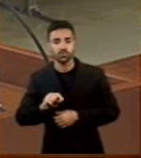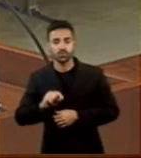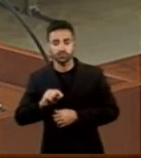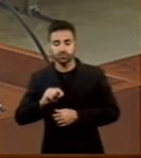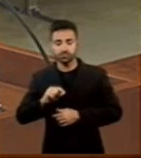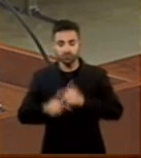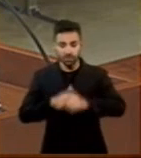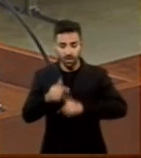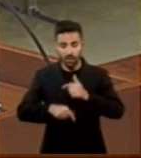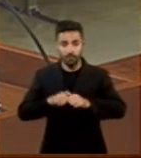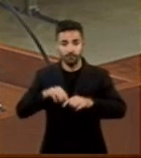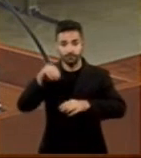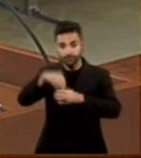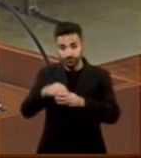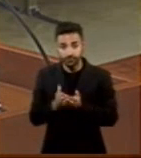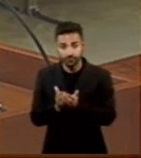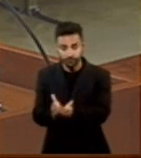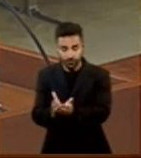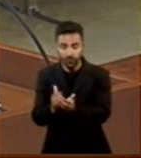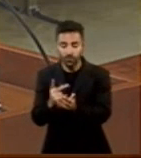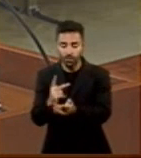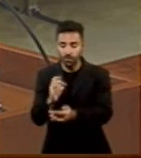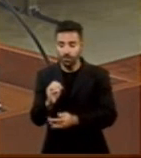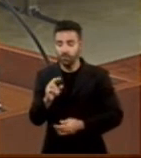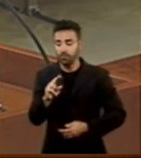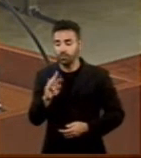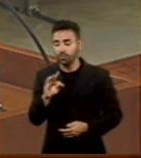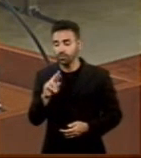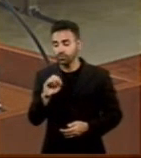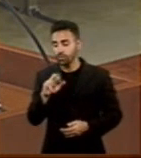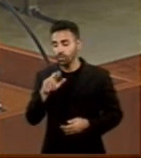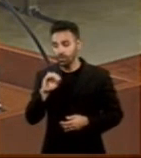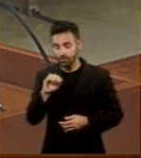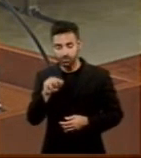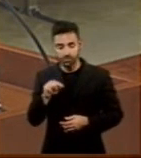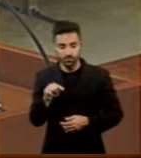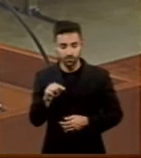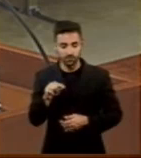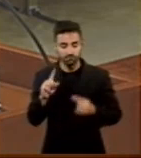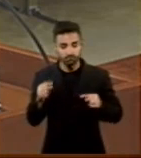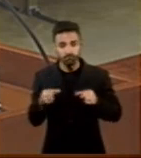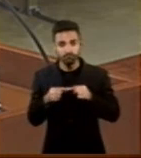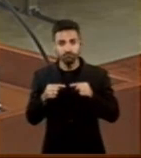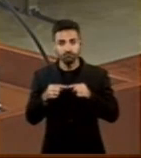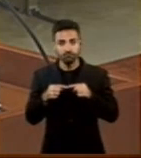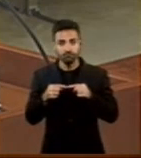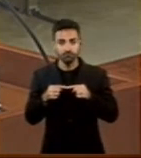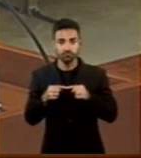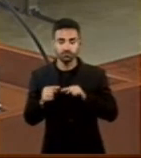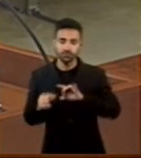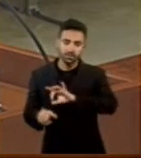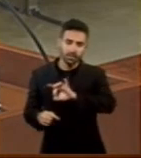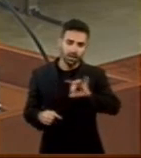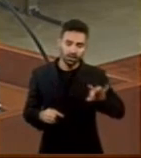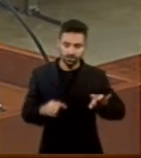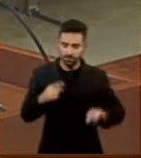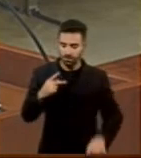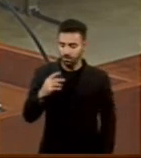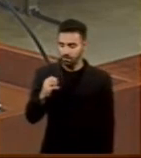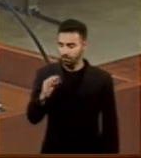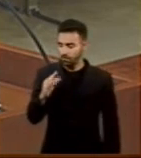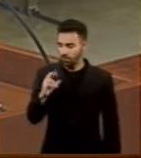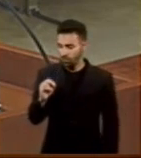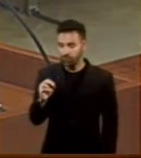trabalho portuário, que é uma entidade civil constituída em cada porto organizado